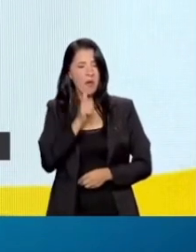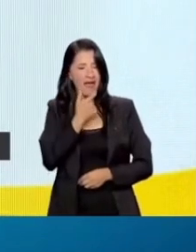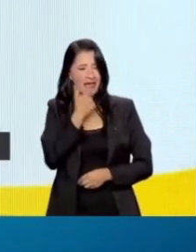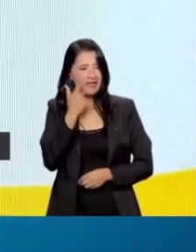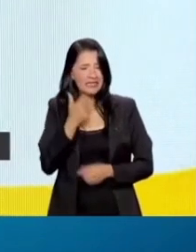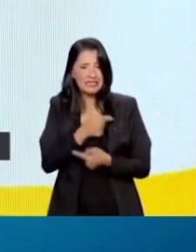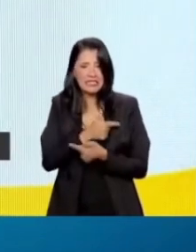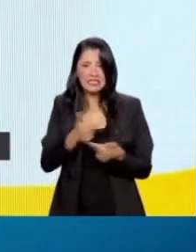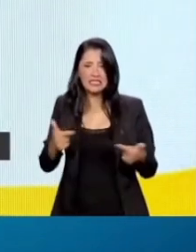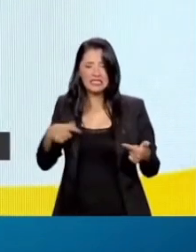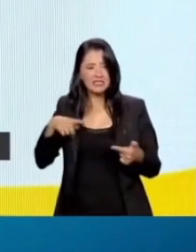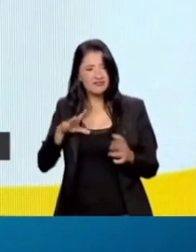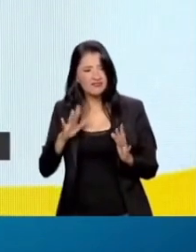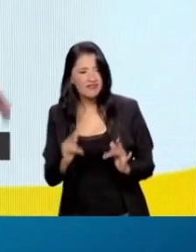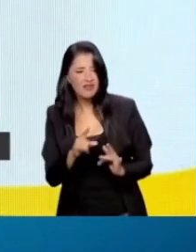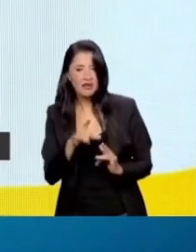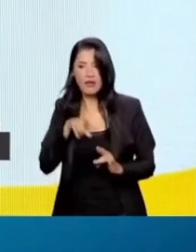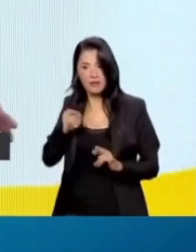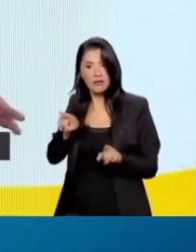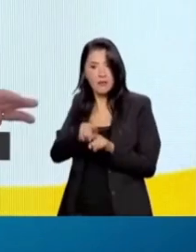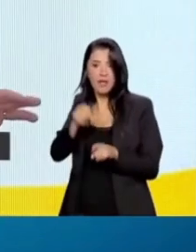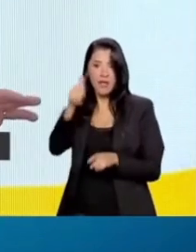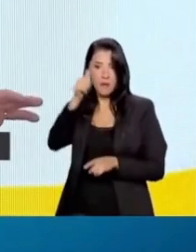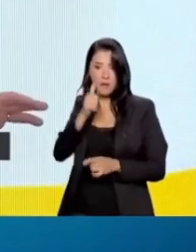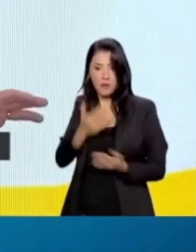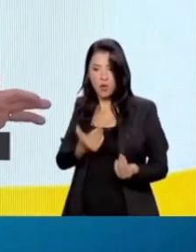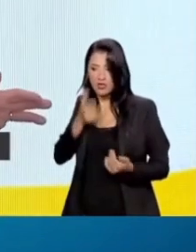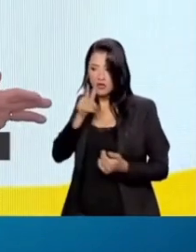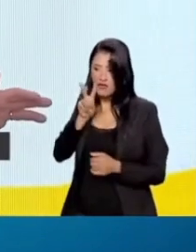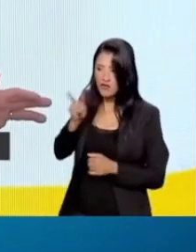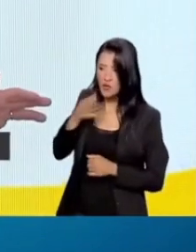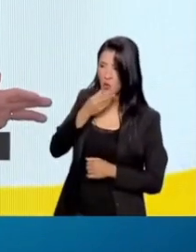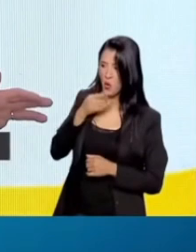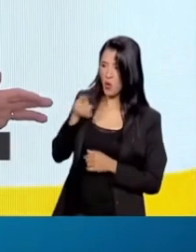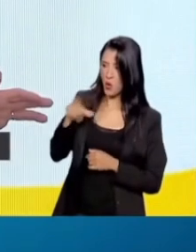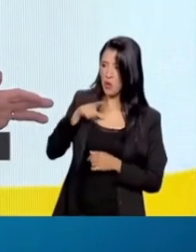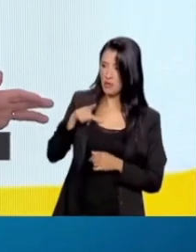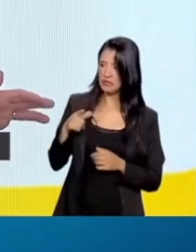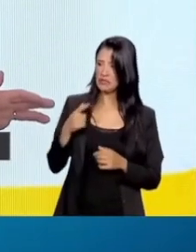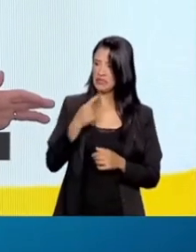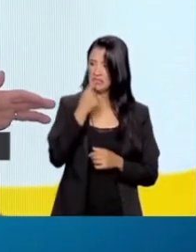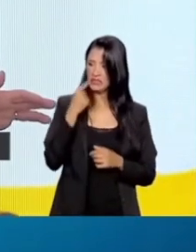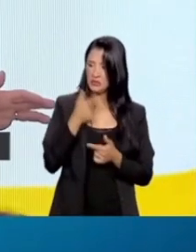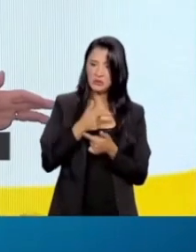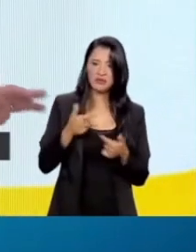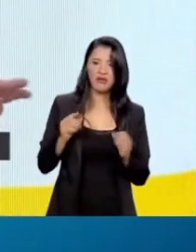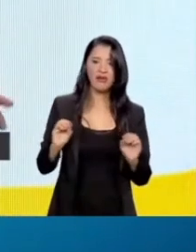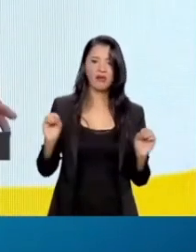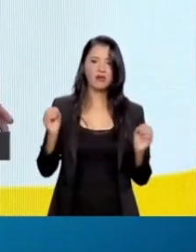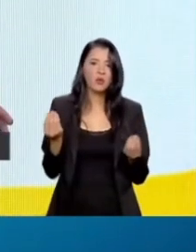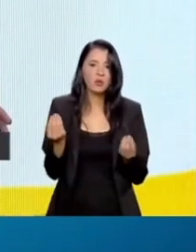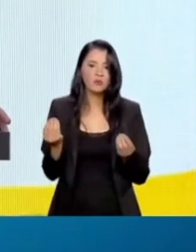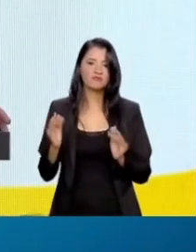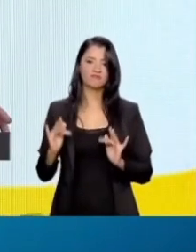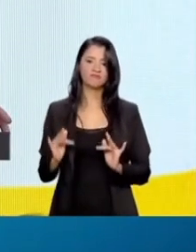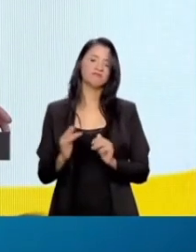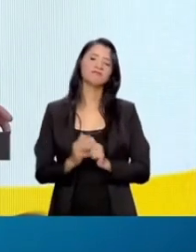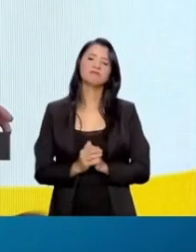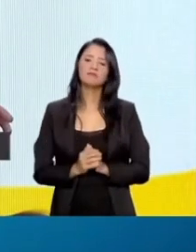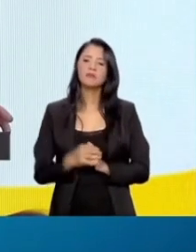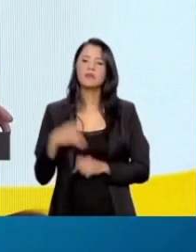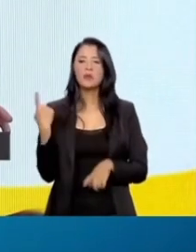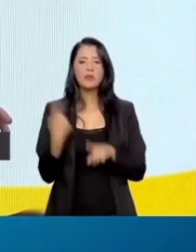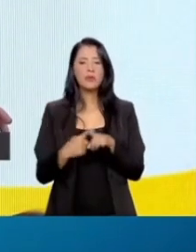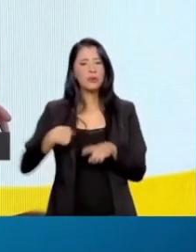tem a dentista na frente, muito menos ela vai querer namorar um rapaz que não tem a dentista na frente. Por que que a gente tem